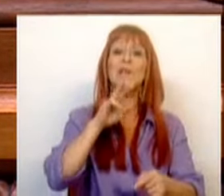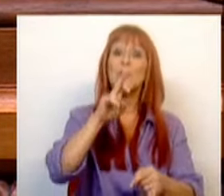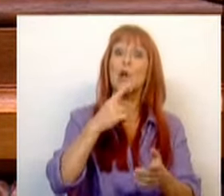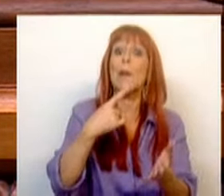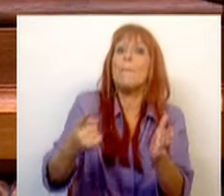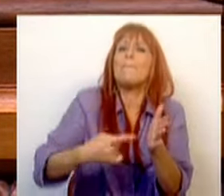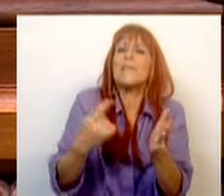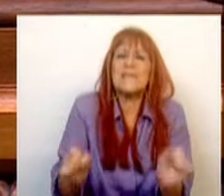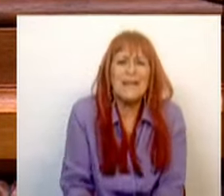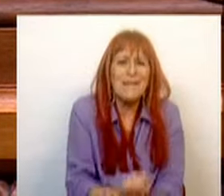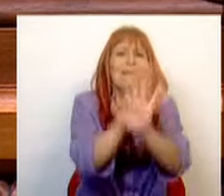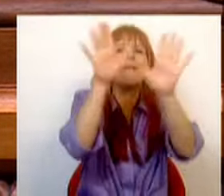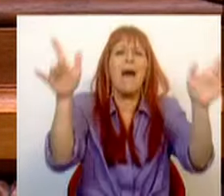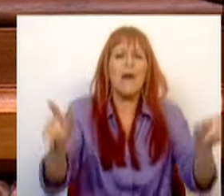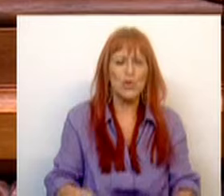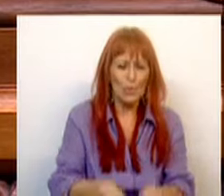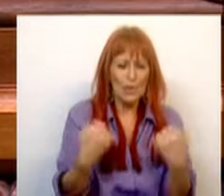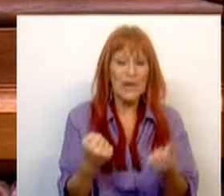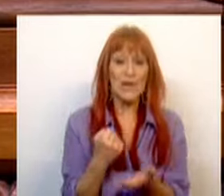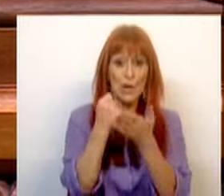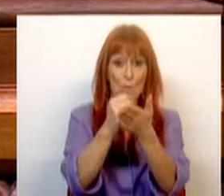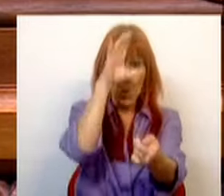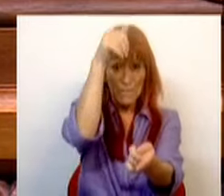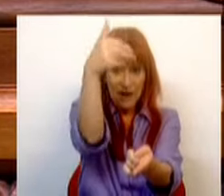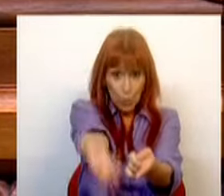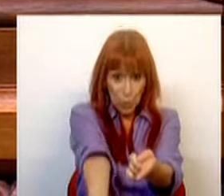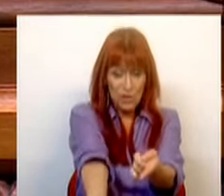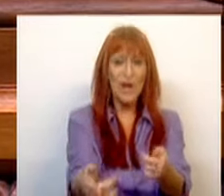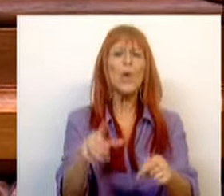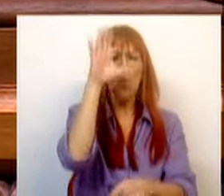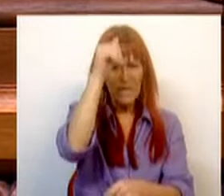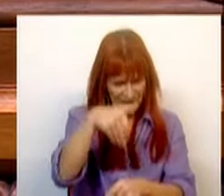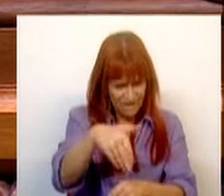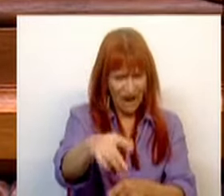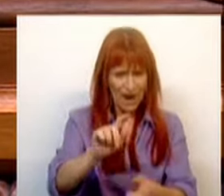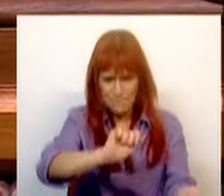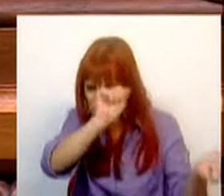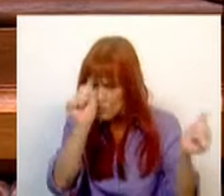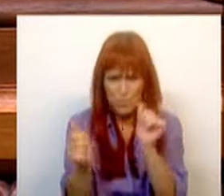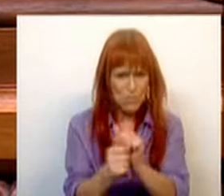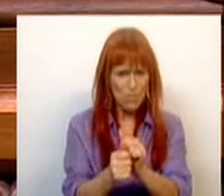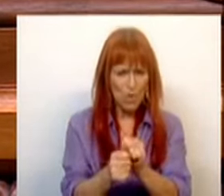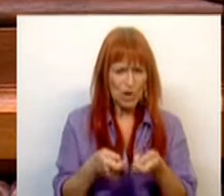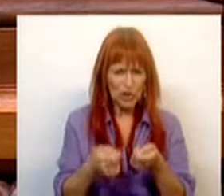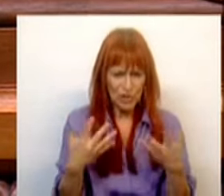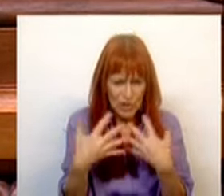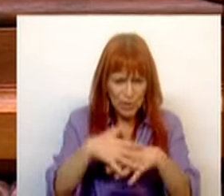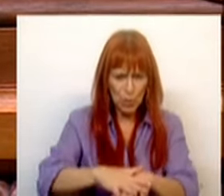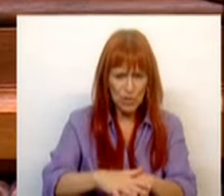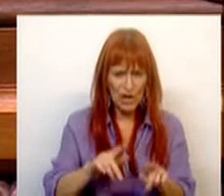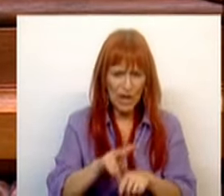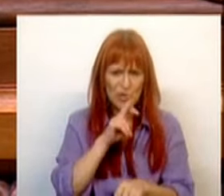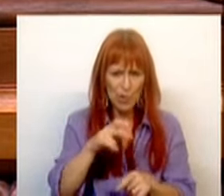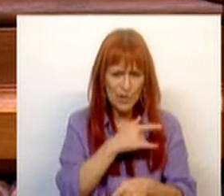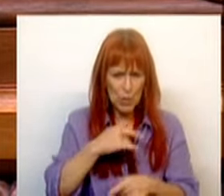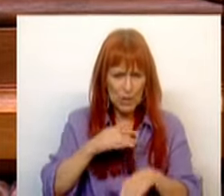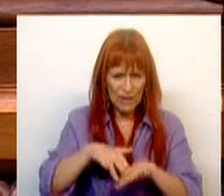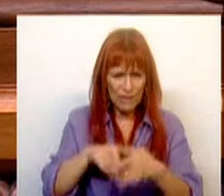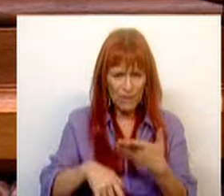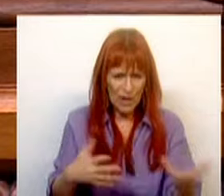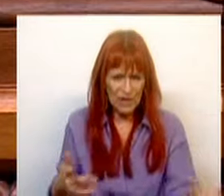respostas claras dos partidos que suportam este Governo. Vai o Governo reverter a gestão integrada das respostas em saúde que está a ser feita pela